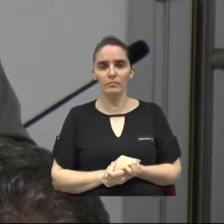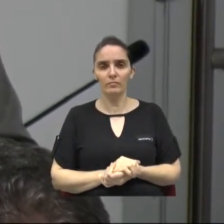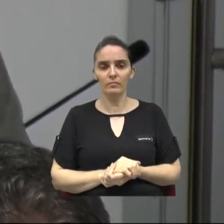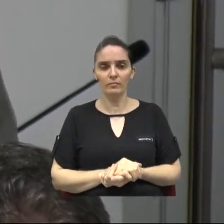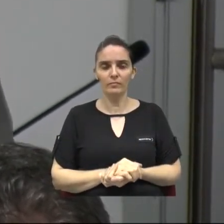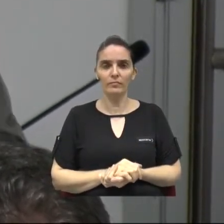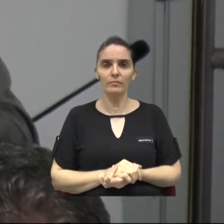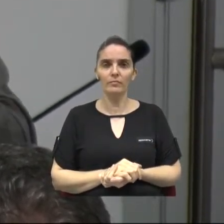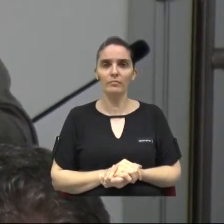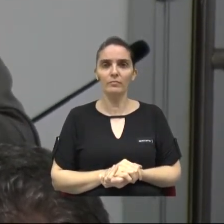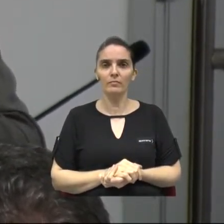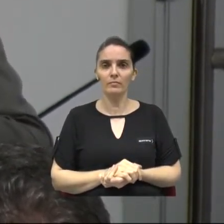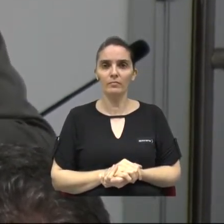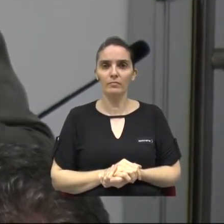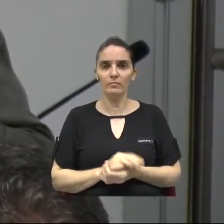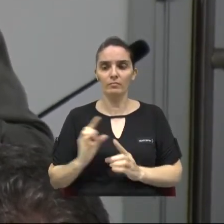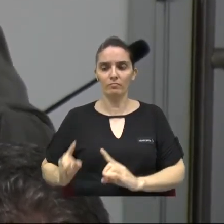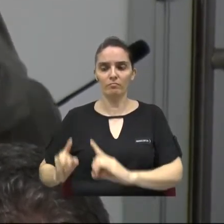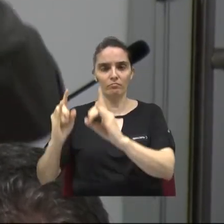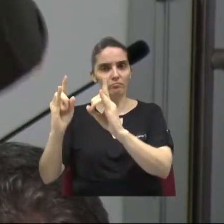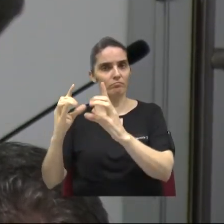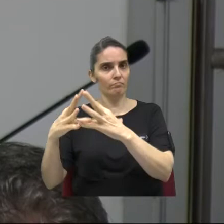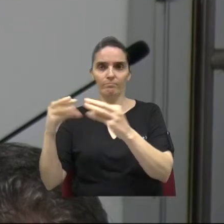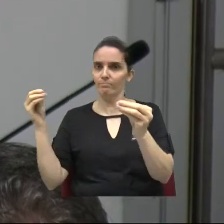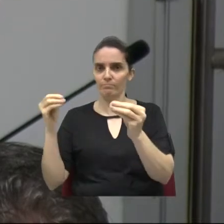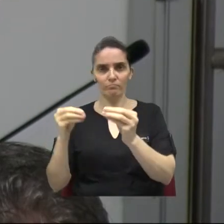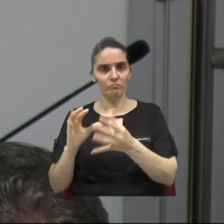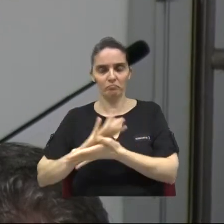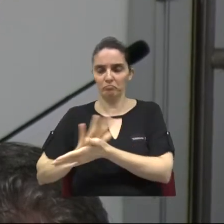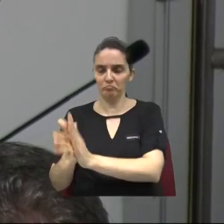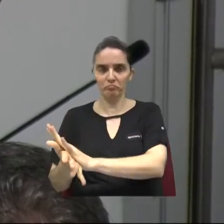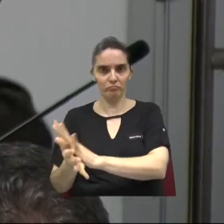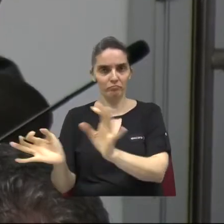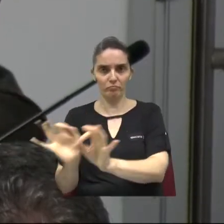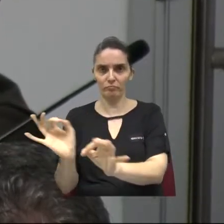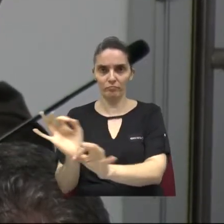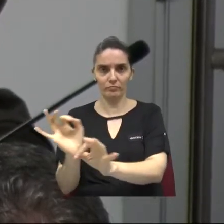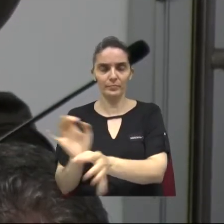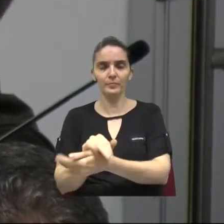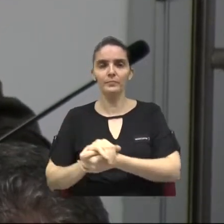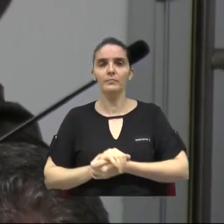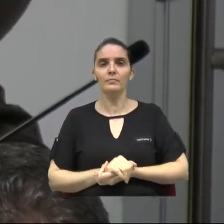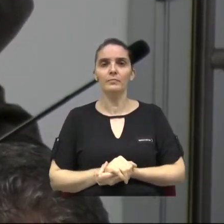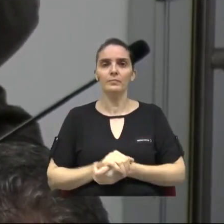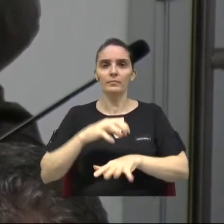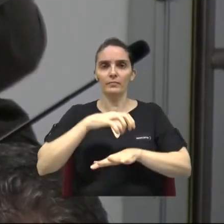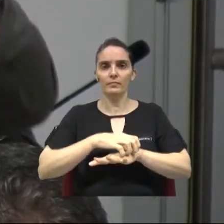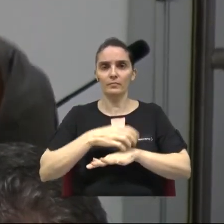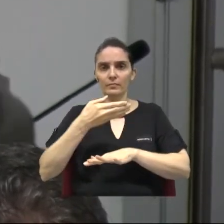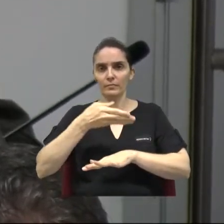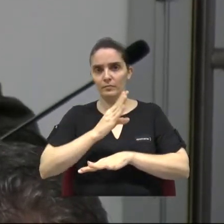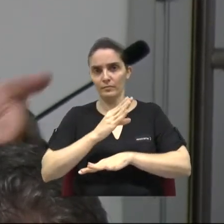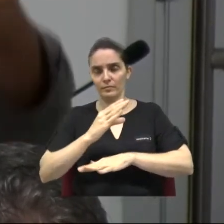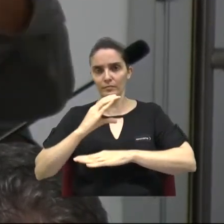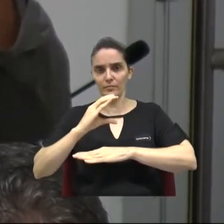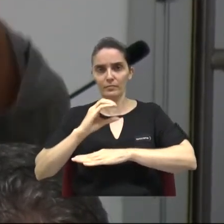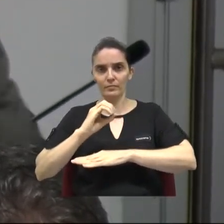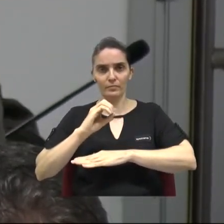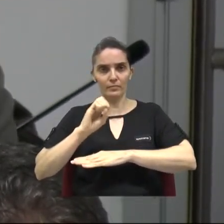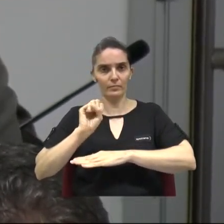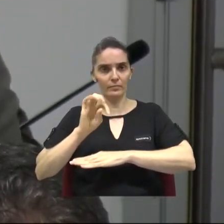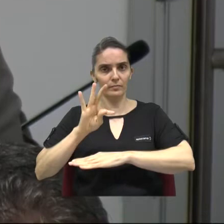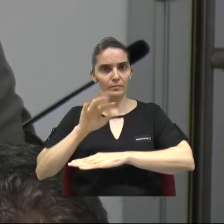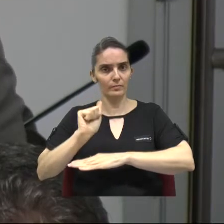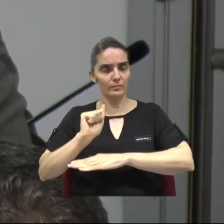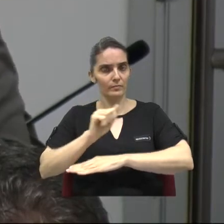do canteiro. Mas o prédio já não existe mais, a base está sendo atendida lá na Costa e Silva. E era um prédio que, na